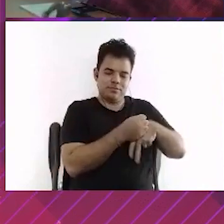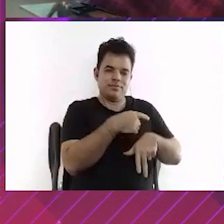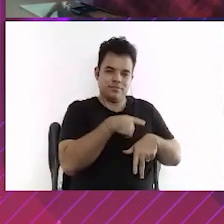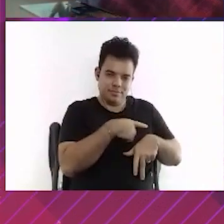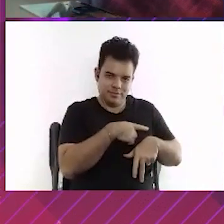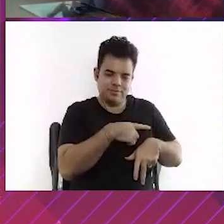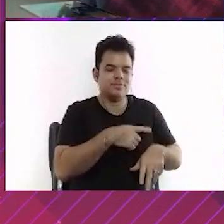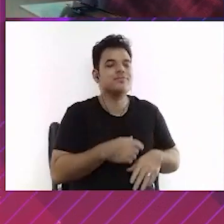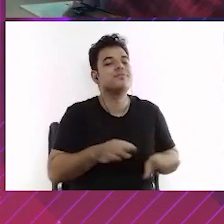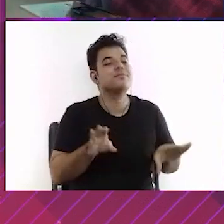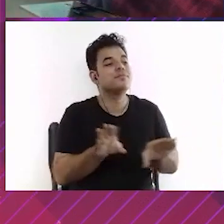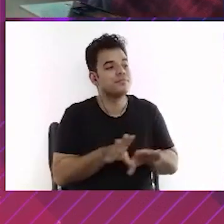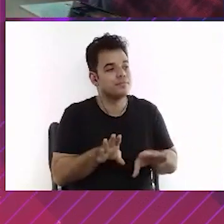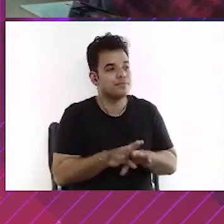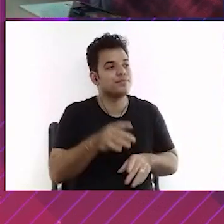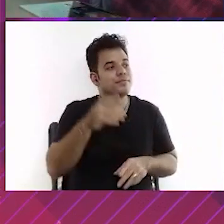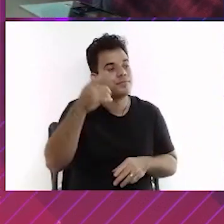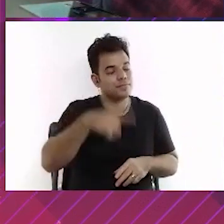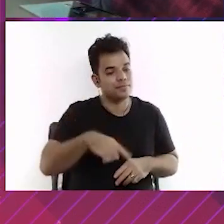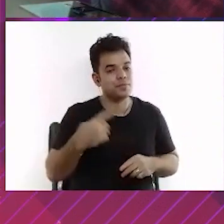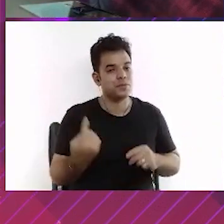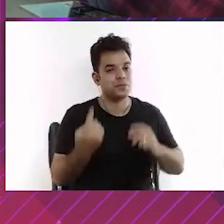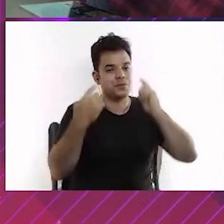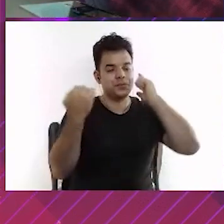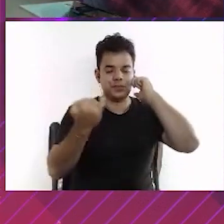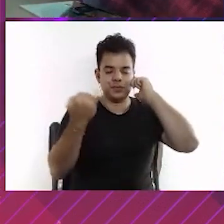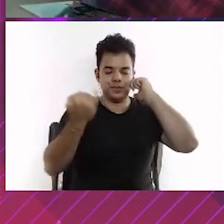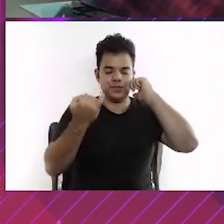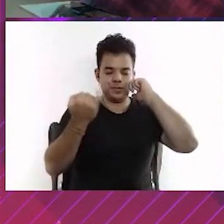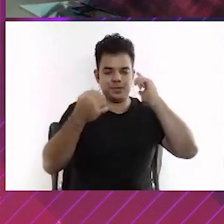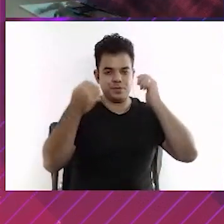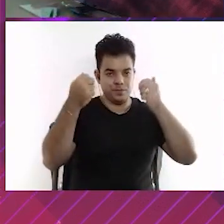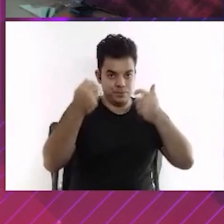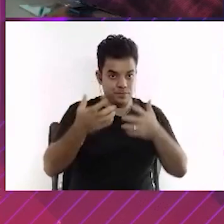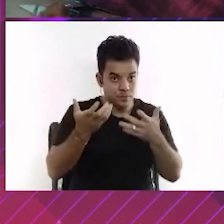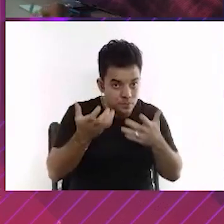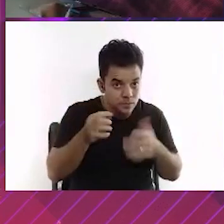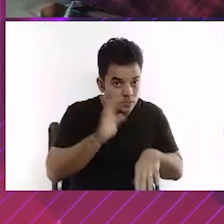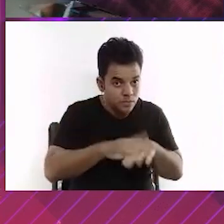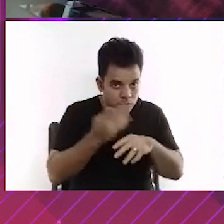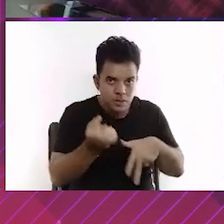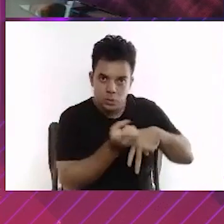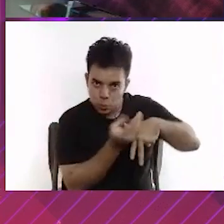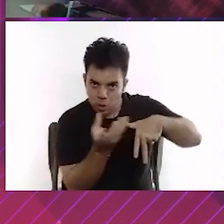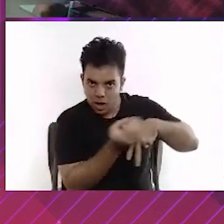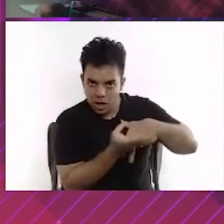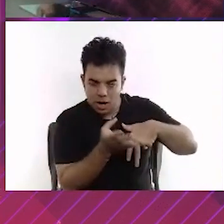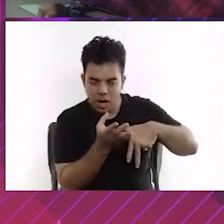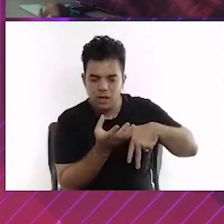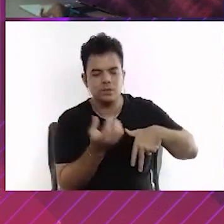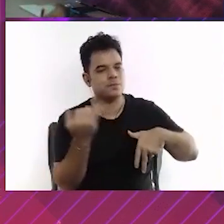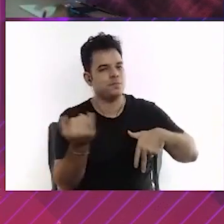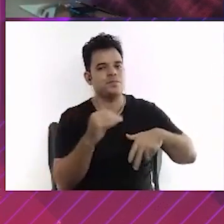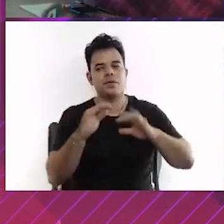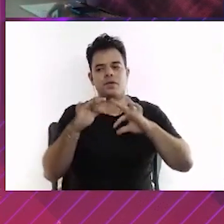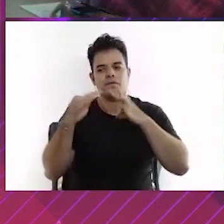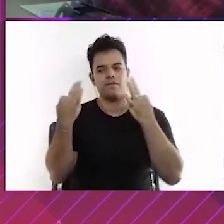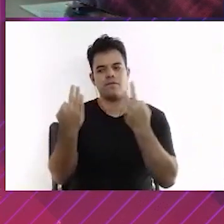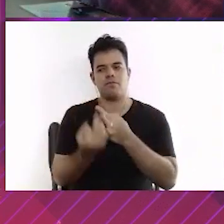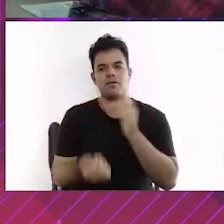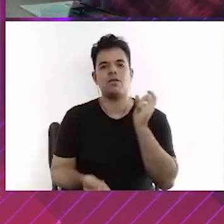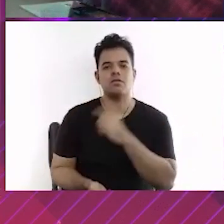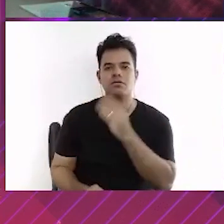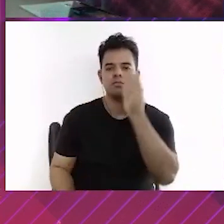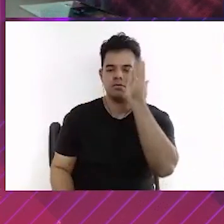E aqui eu quero destacar um ponto que eu falei mais cedo, é que se você quer ser um doador de órgão, é muito importante que sua família